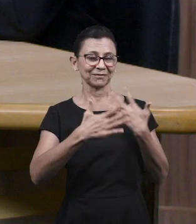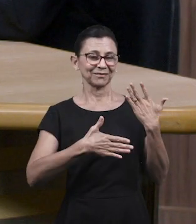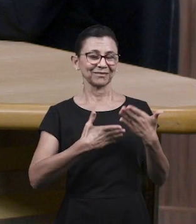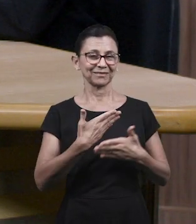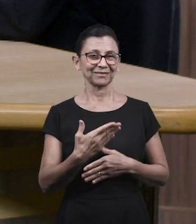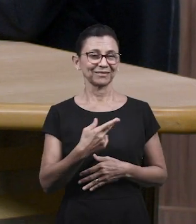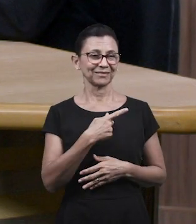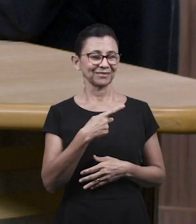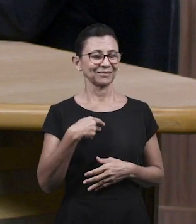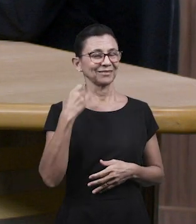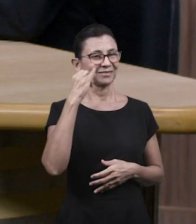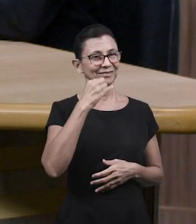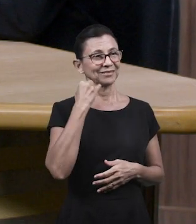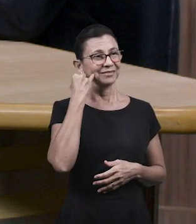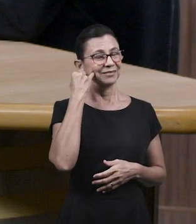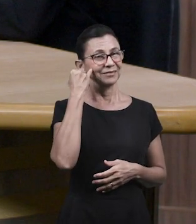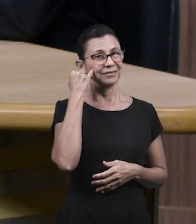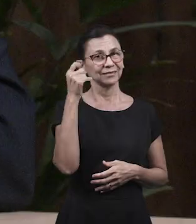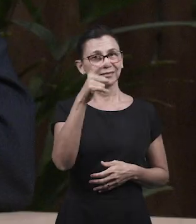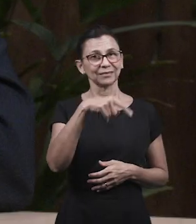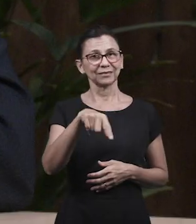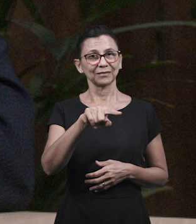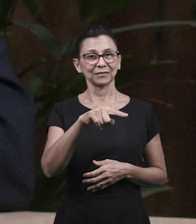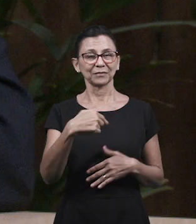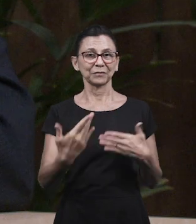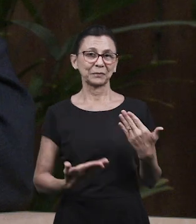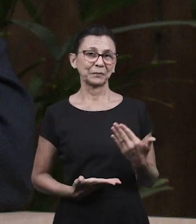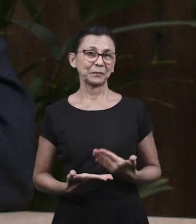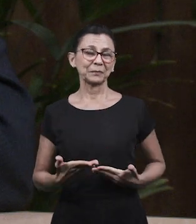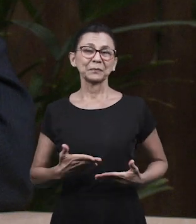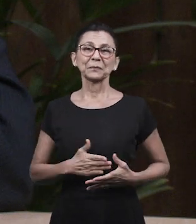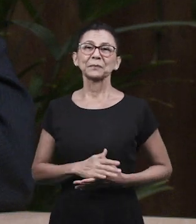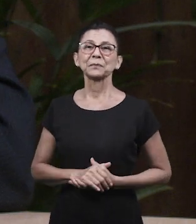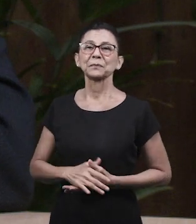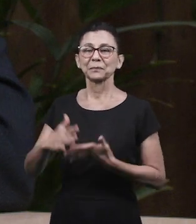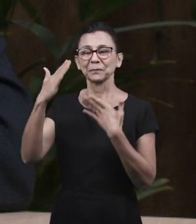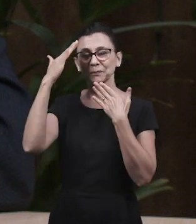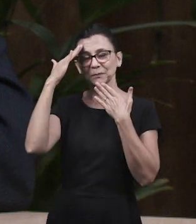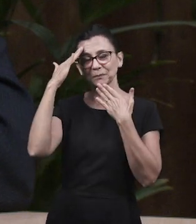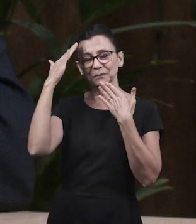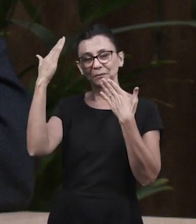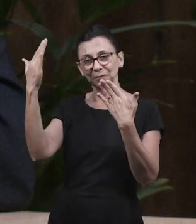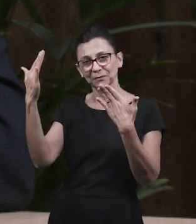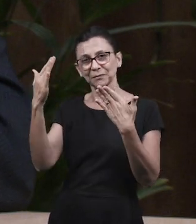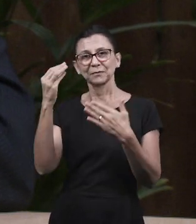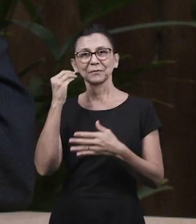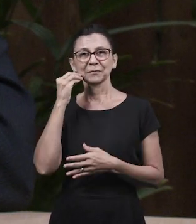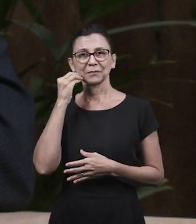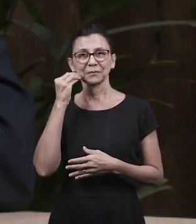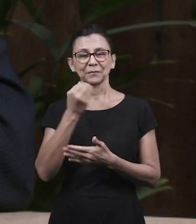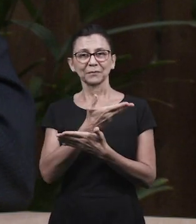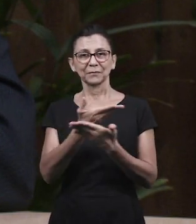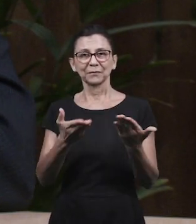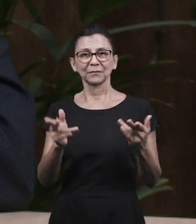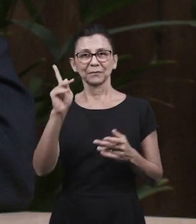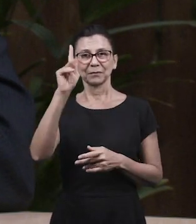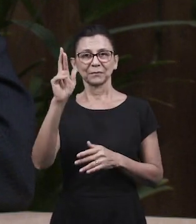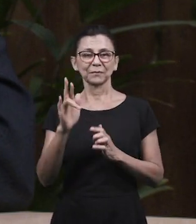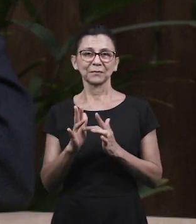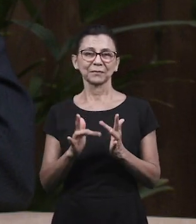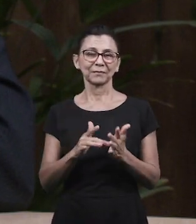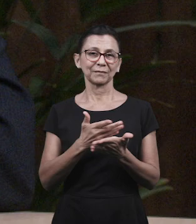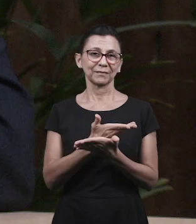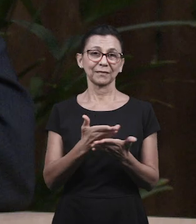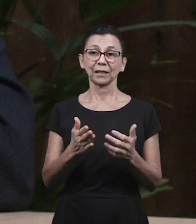pastor Josias, aos irmãos, os demais que estão ali em seus lares. Agradeço essa oportunidade. Desejo a todos a paz do